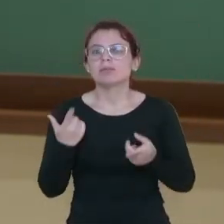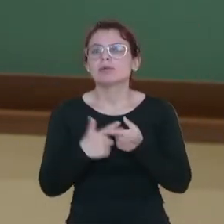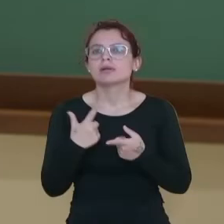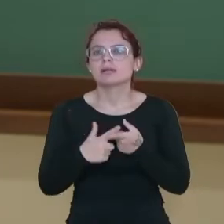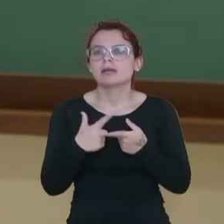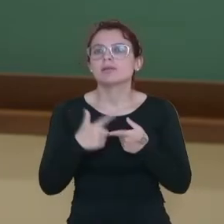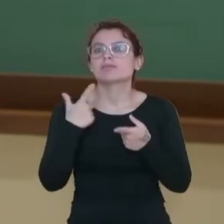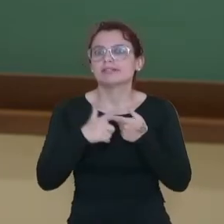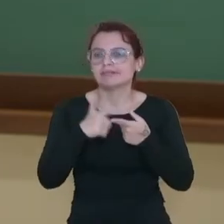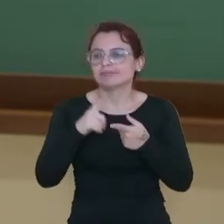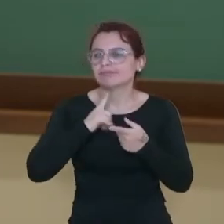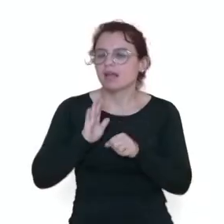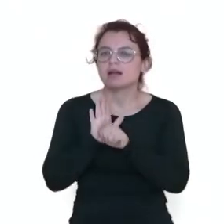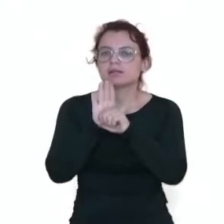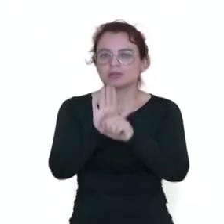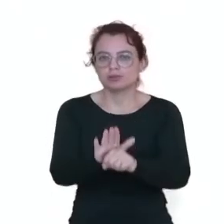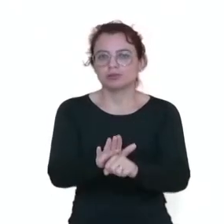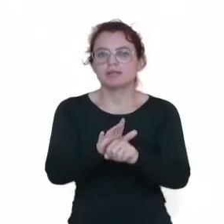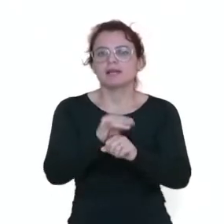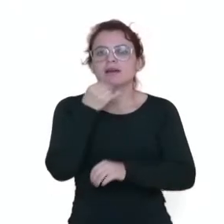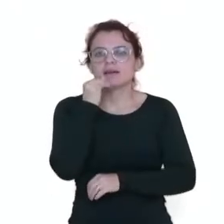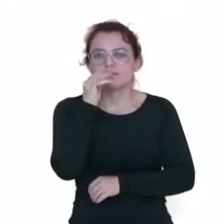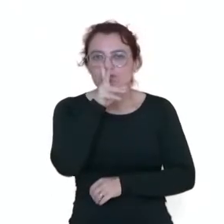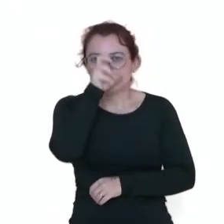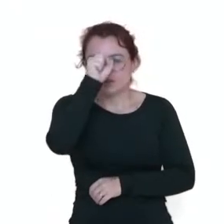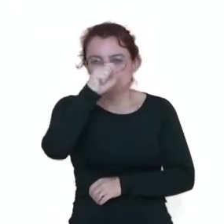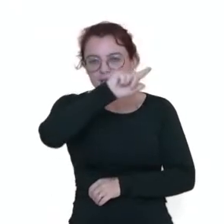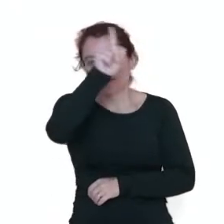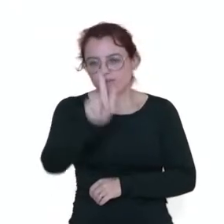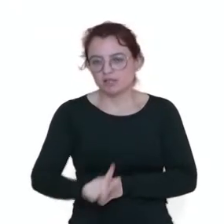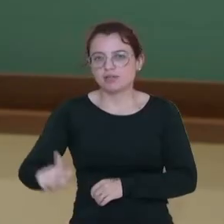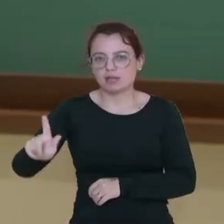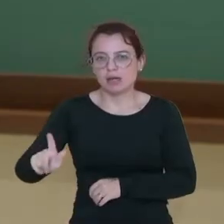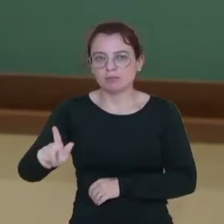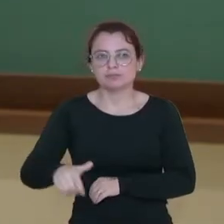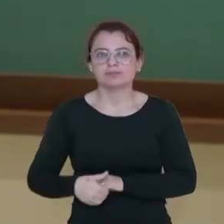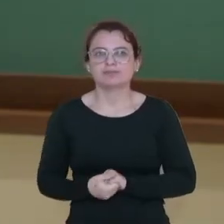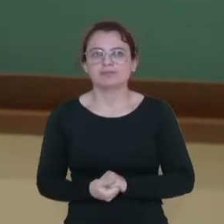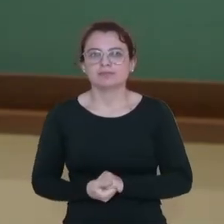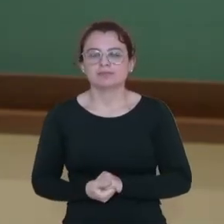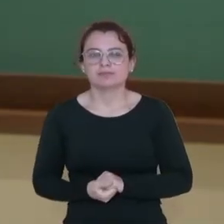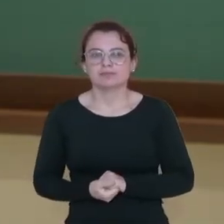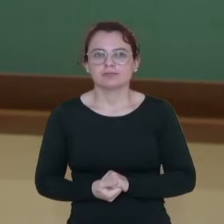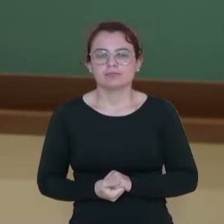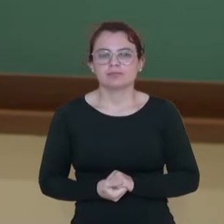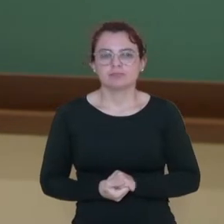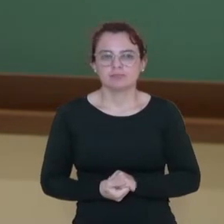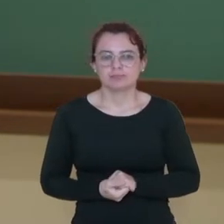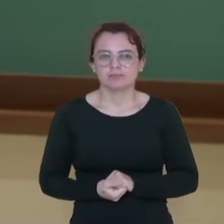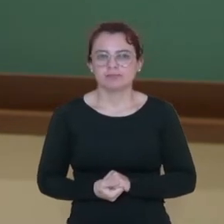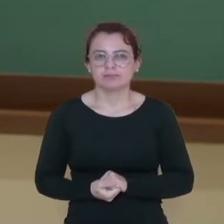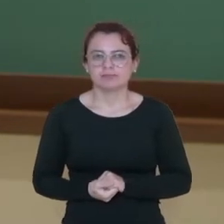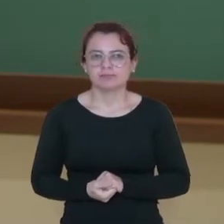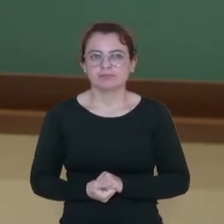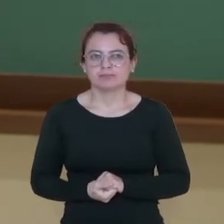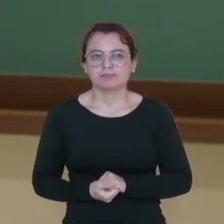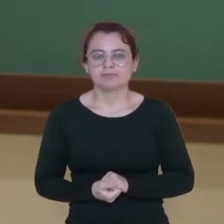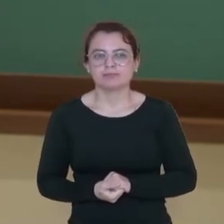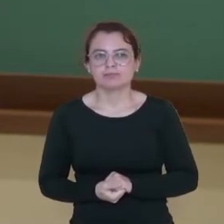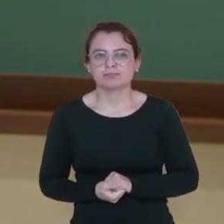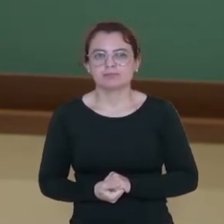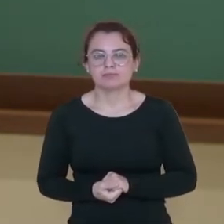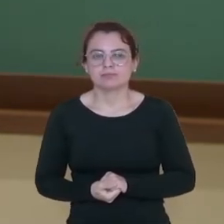a ajuda de uma energia chamada gravitacional na distribuição, de uma energia chamada mecânica na